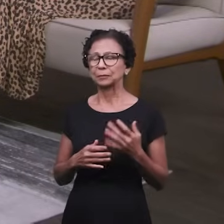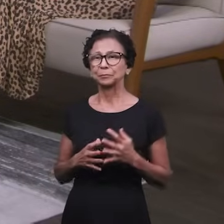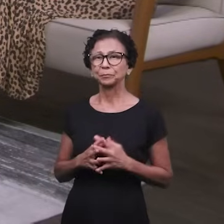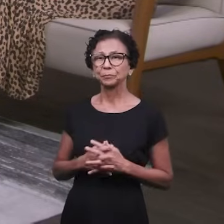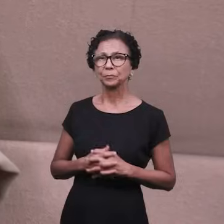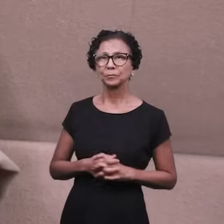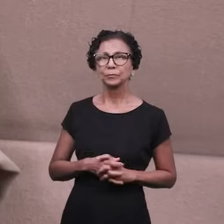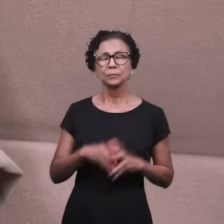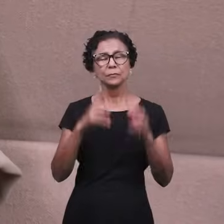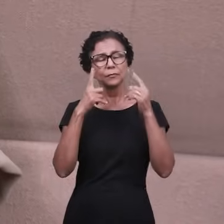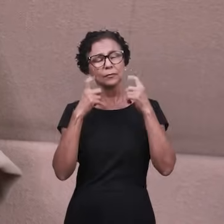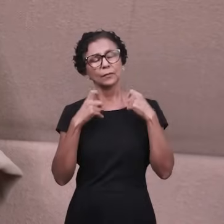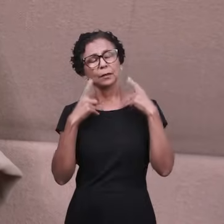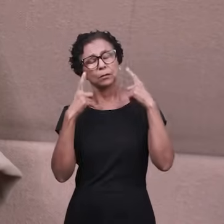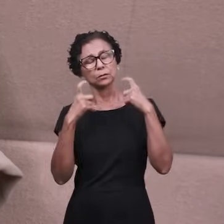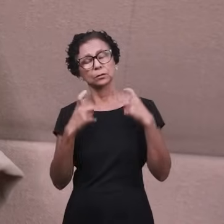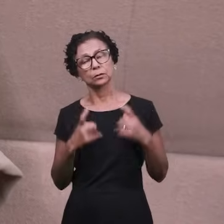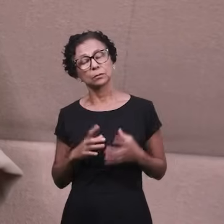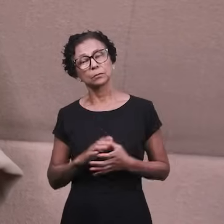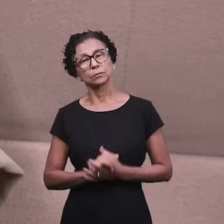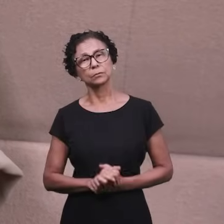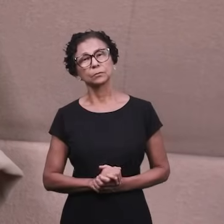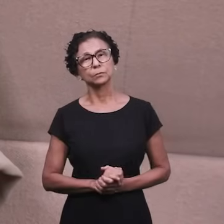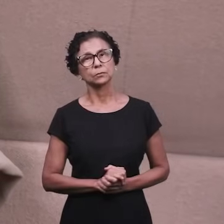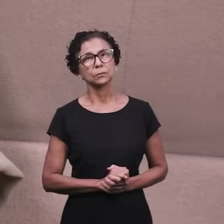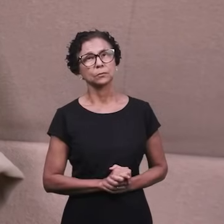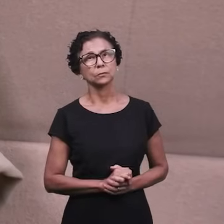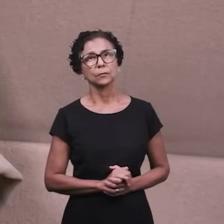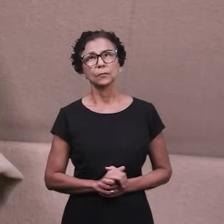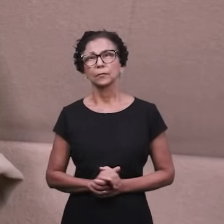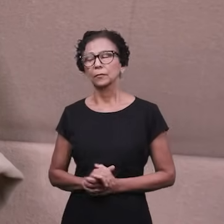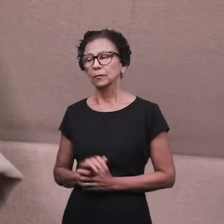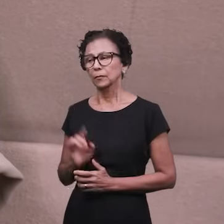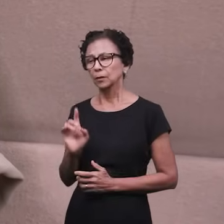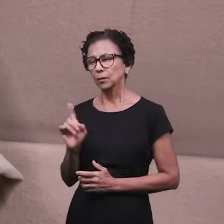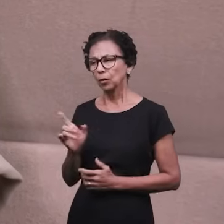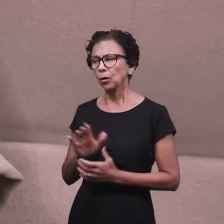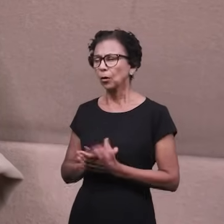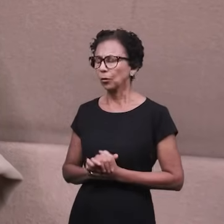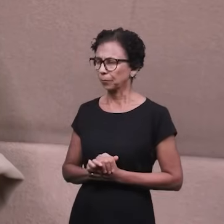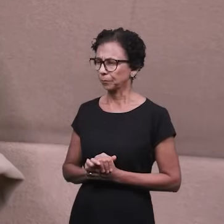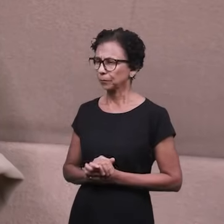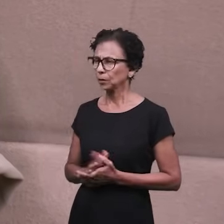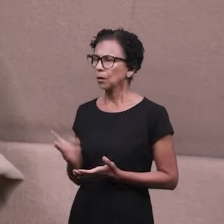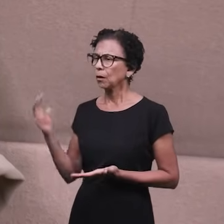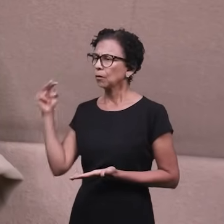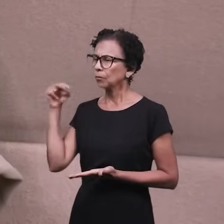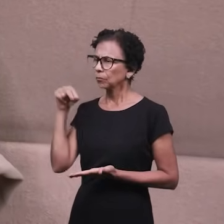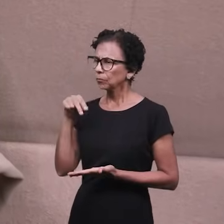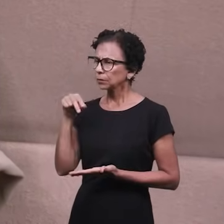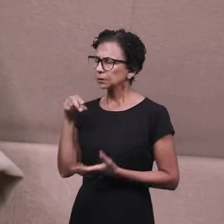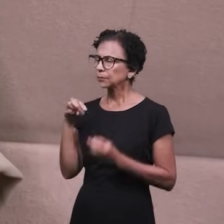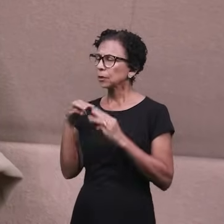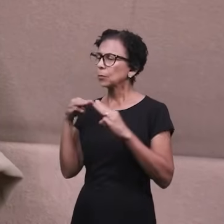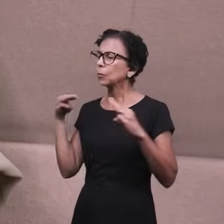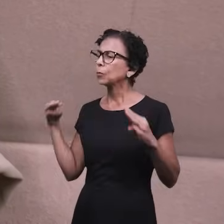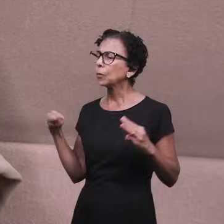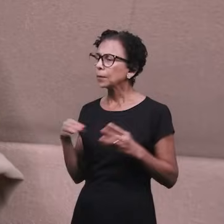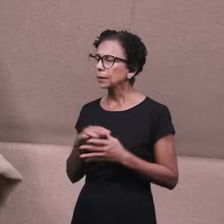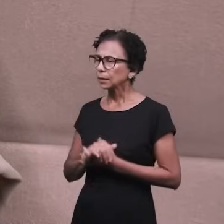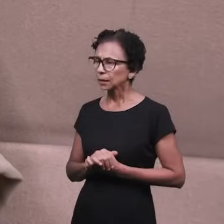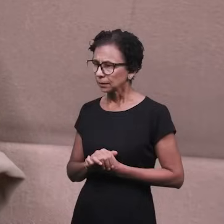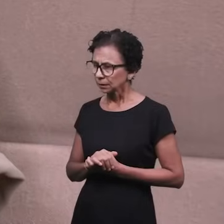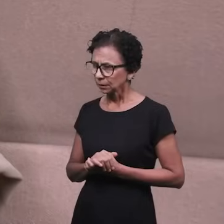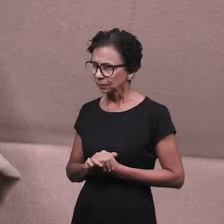chorando muito, falando, e eu conversando com ela, falei assim, olha, quando você vem para o Manaim, você não vem de qualquer jeito. O